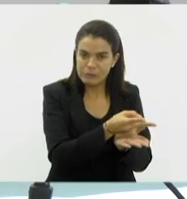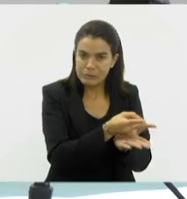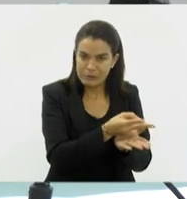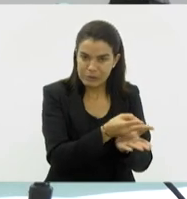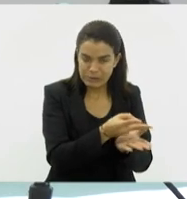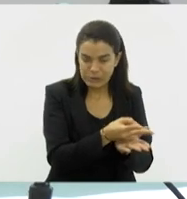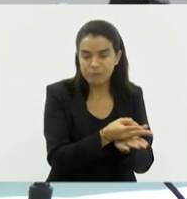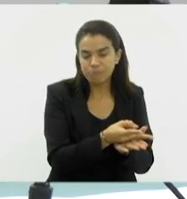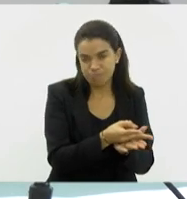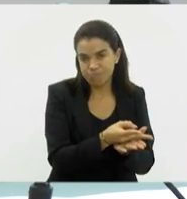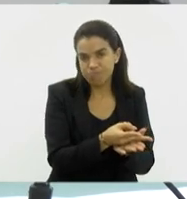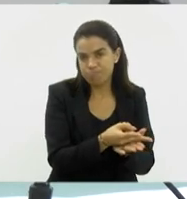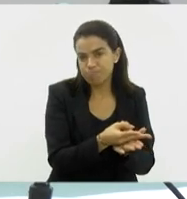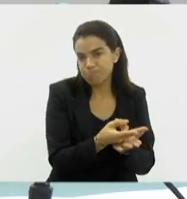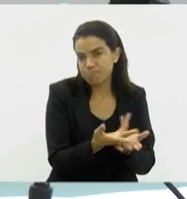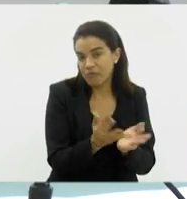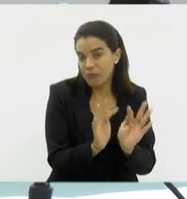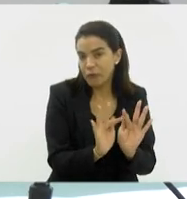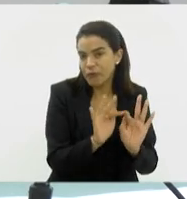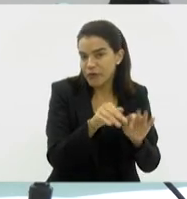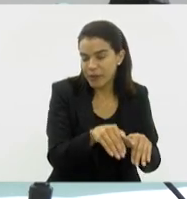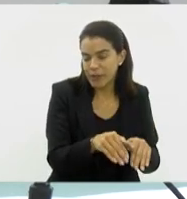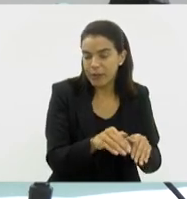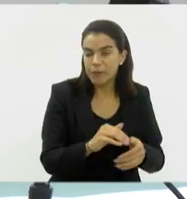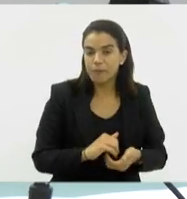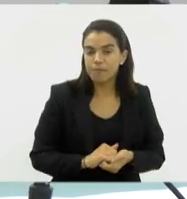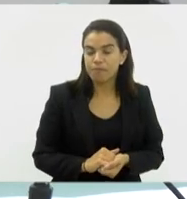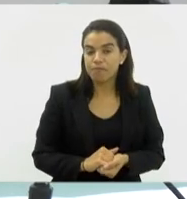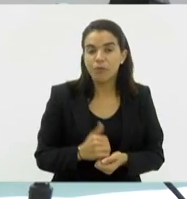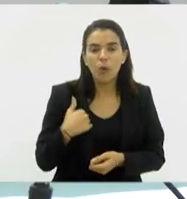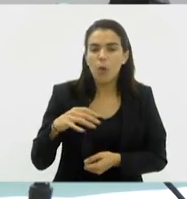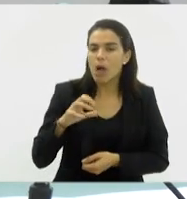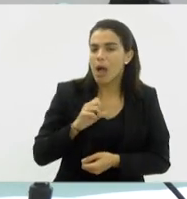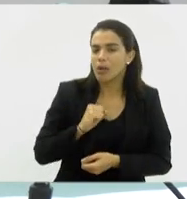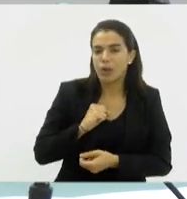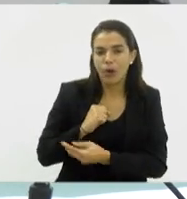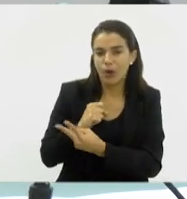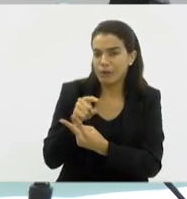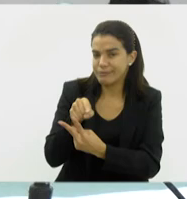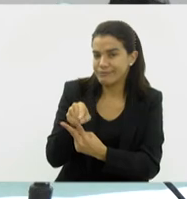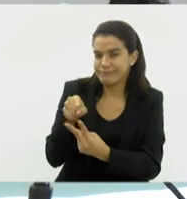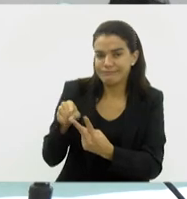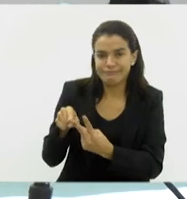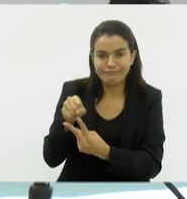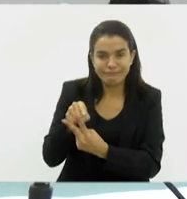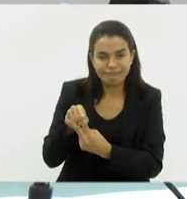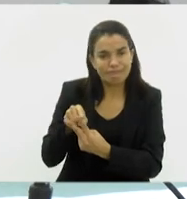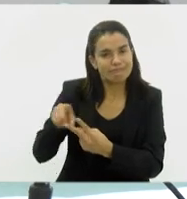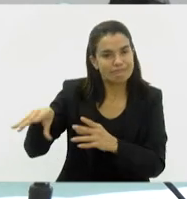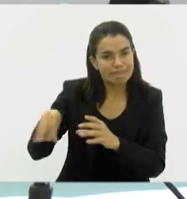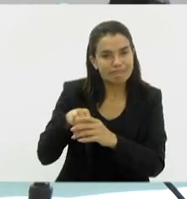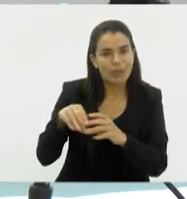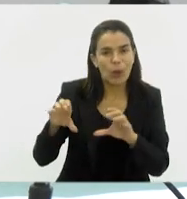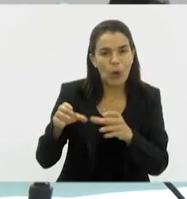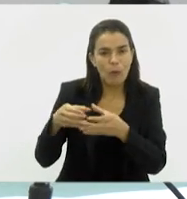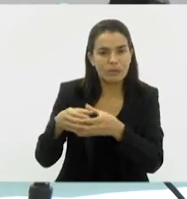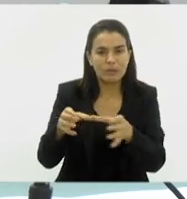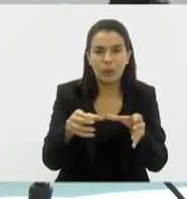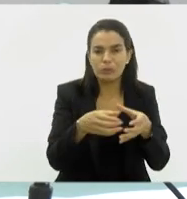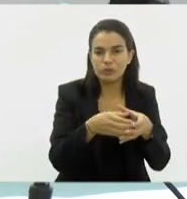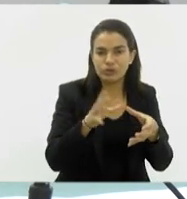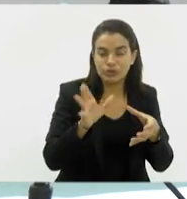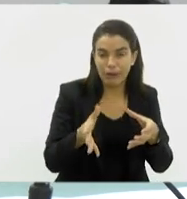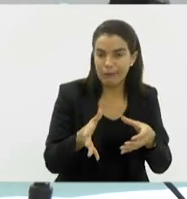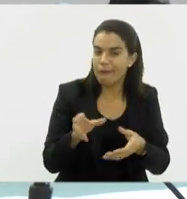saiu quando acabou a sua fala eh adoro as duas participamos de várias comissões junto mas